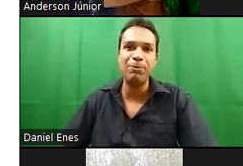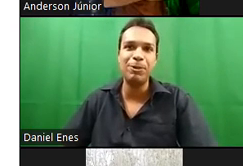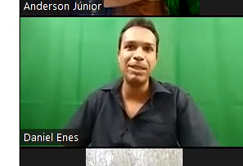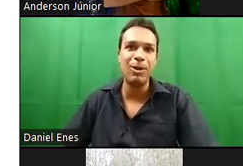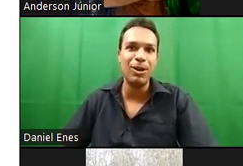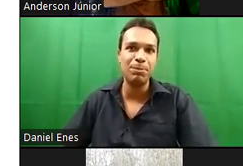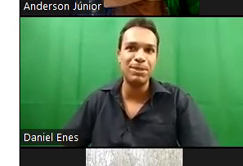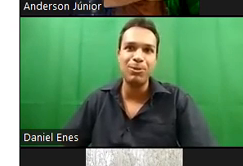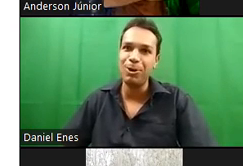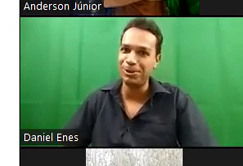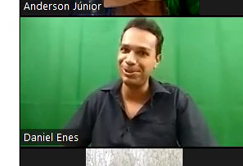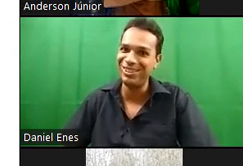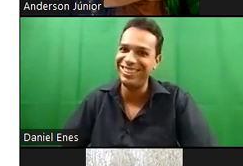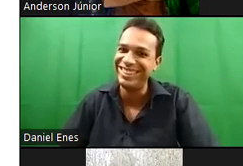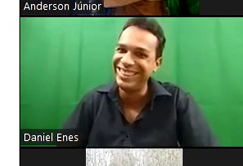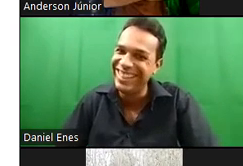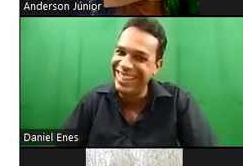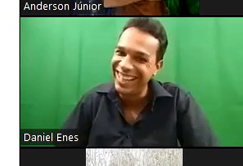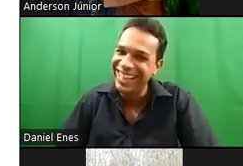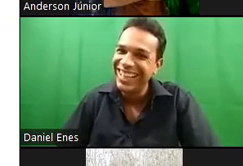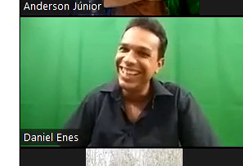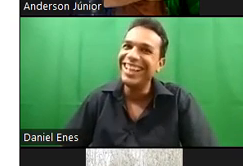paga pela hora do psicólogo?